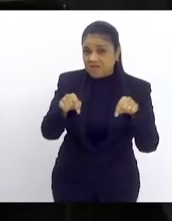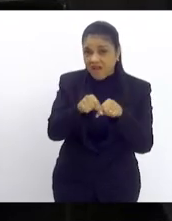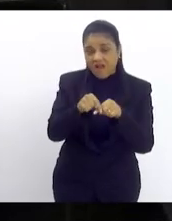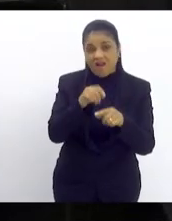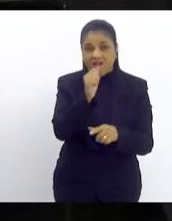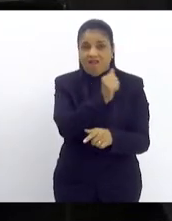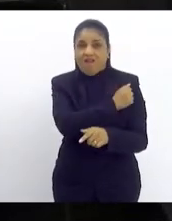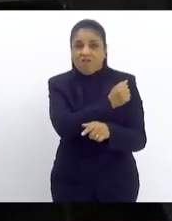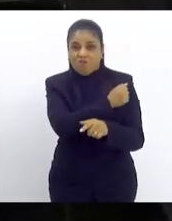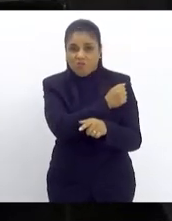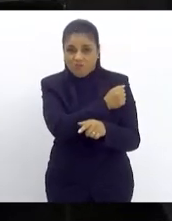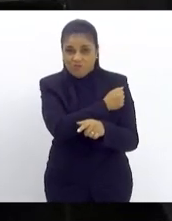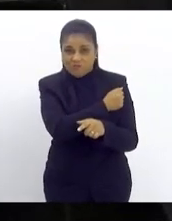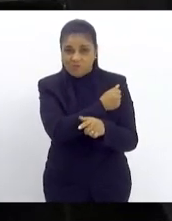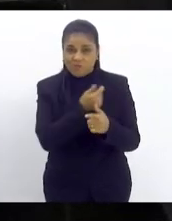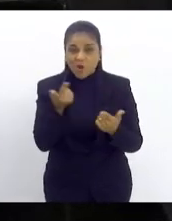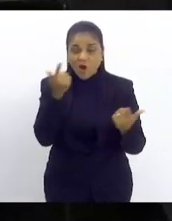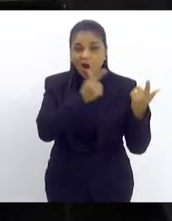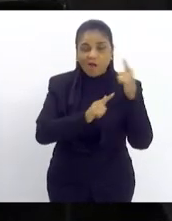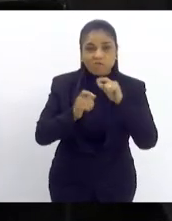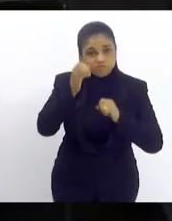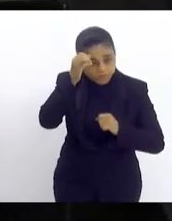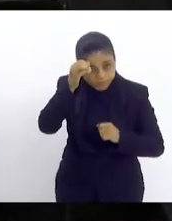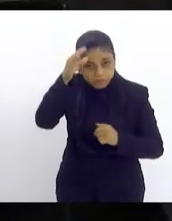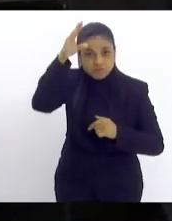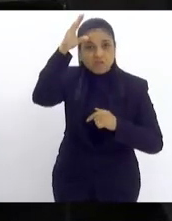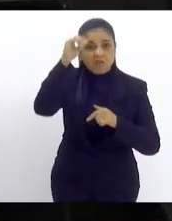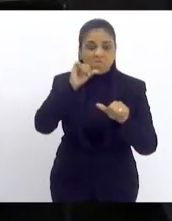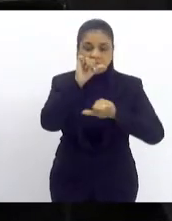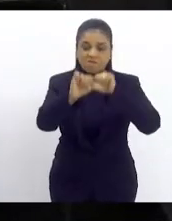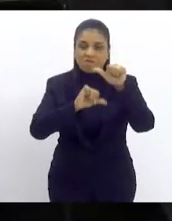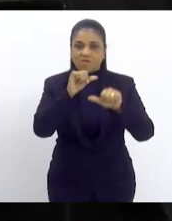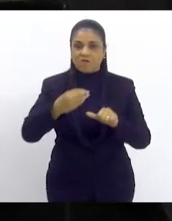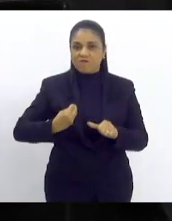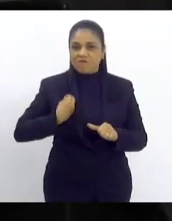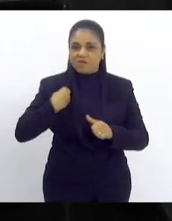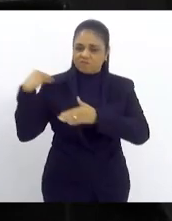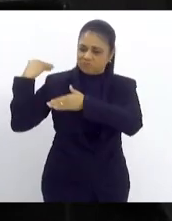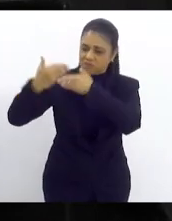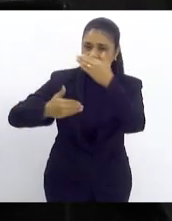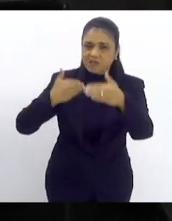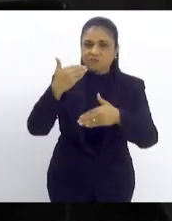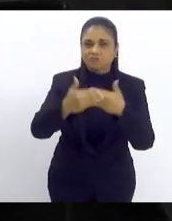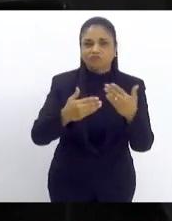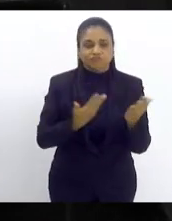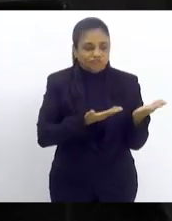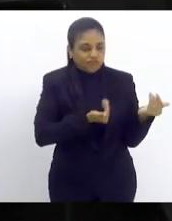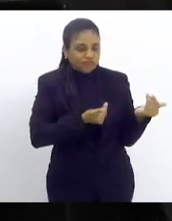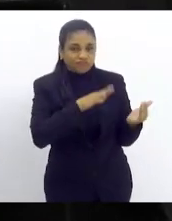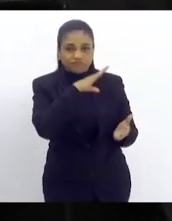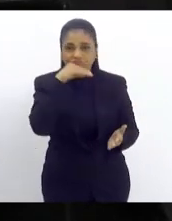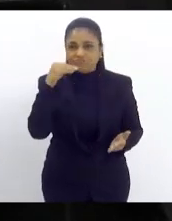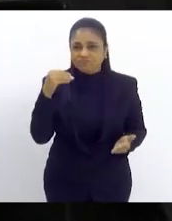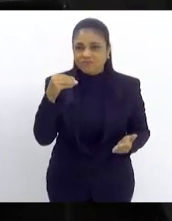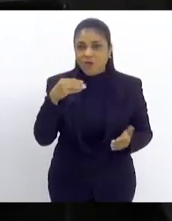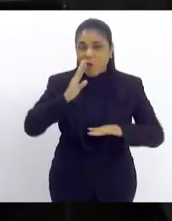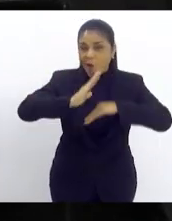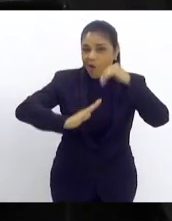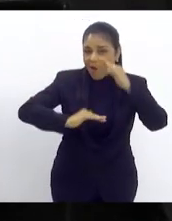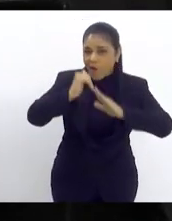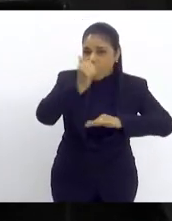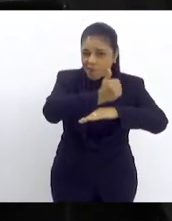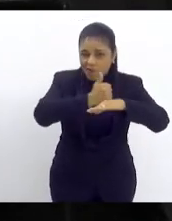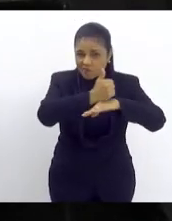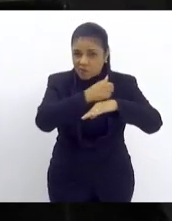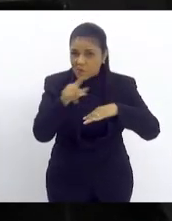a permitir o ganho de conhecimento e a transformar a vida e a trajetória dos nossos adolescentes esses profissionais